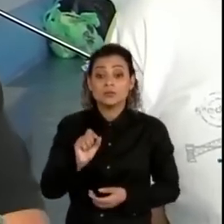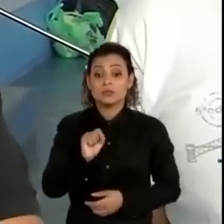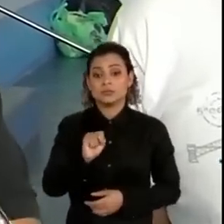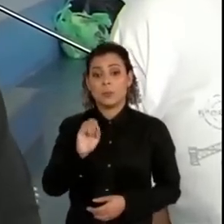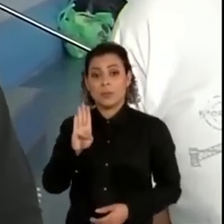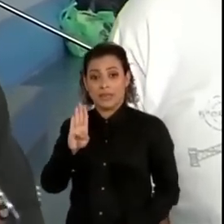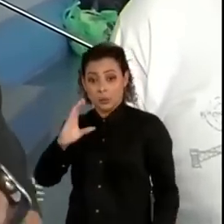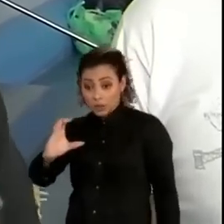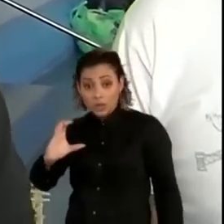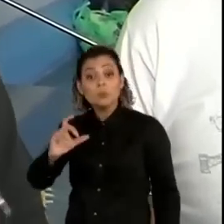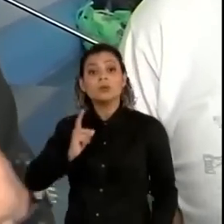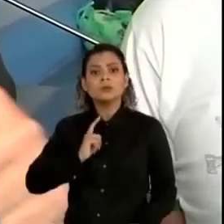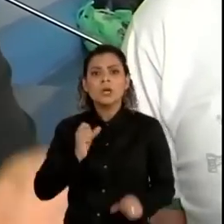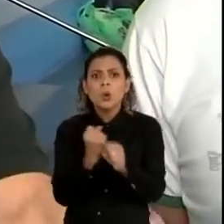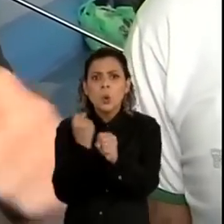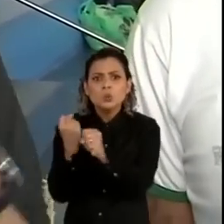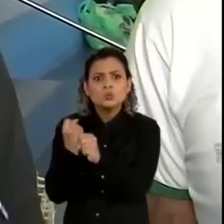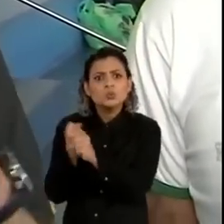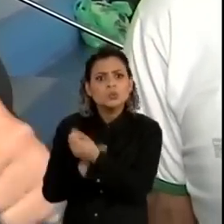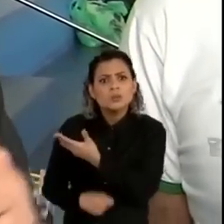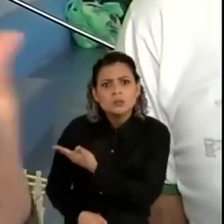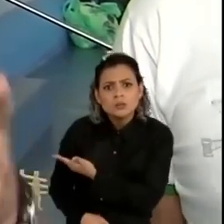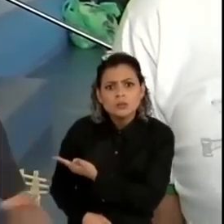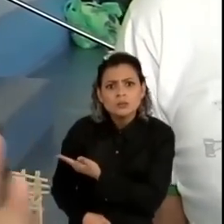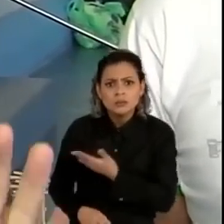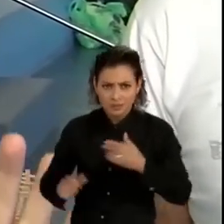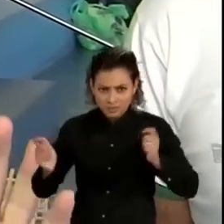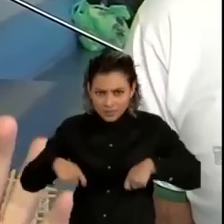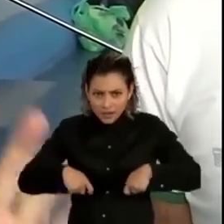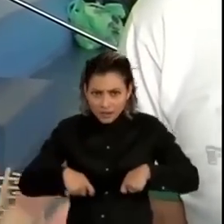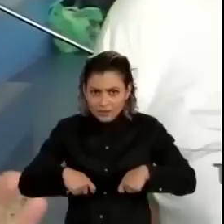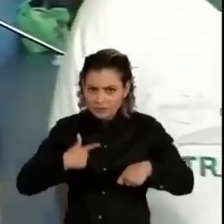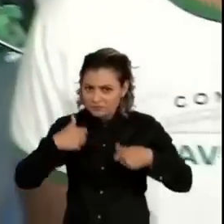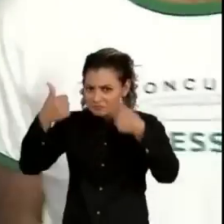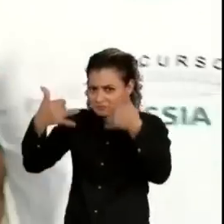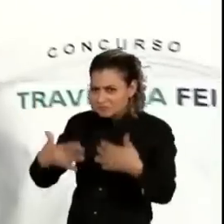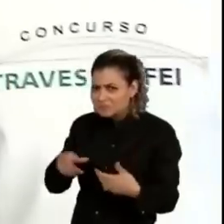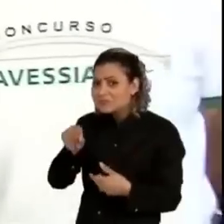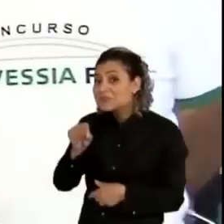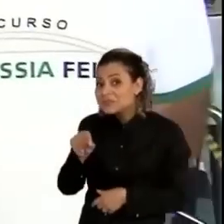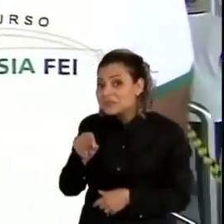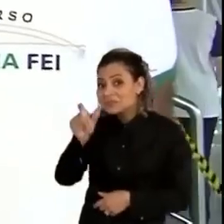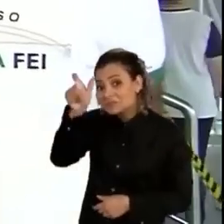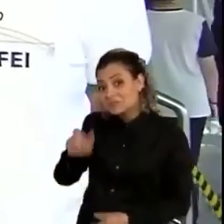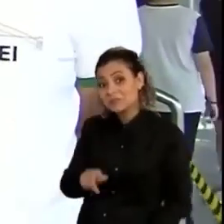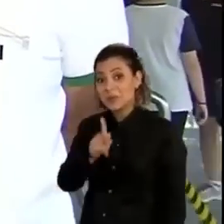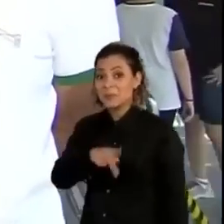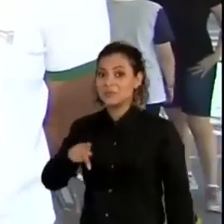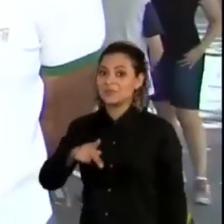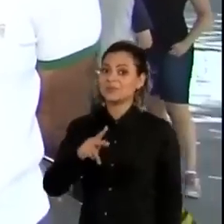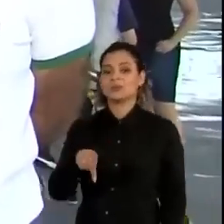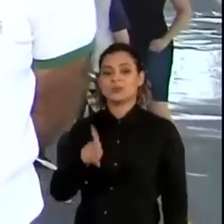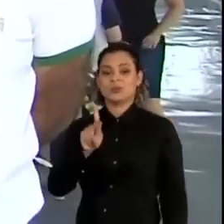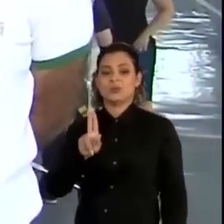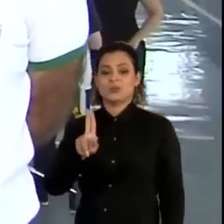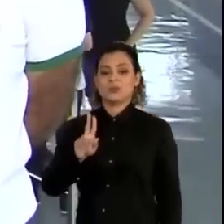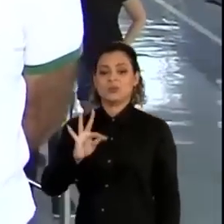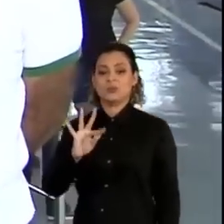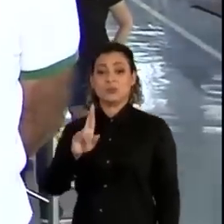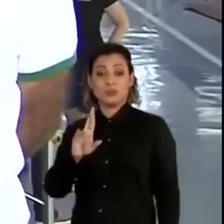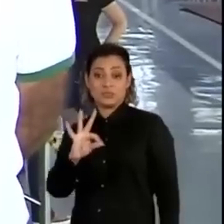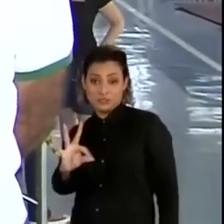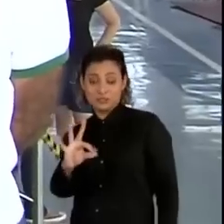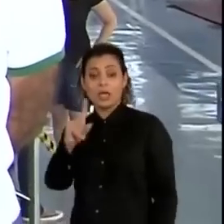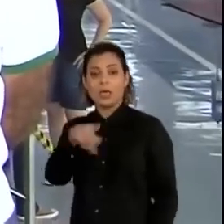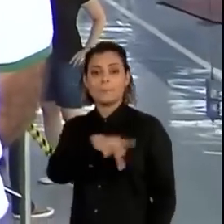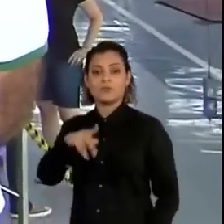construir pontes no sentido de atravessar de um lado para o outro. Mas quem vai explicar um pouquinho mais dessa história é o professor Kurt Arman, que é professor de engenharia,